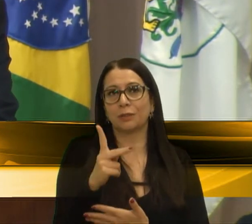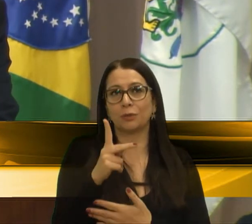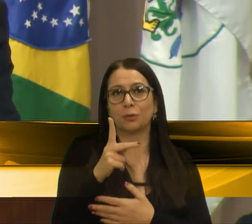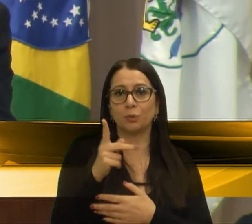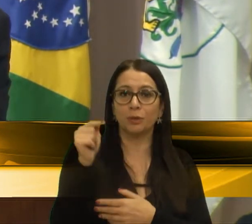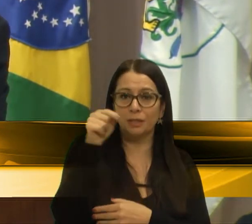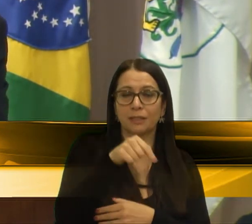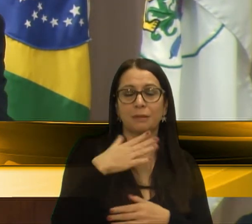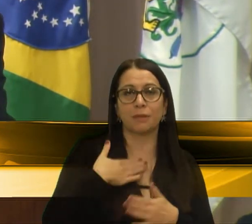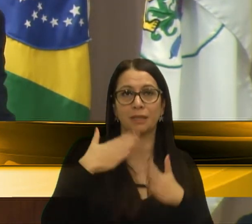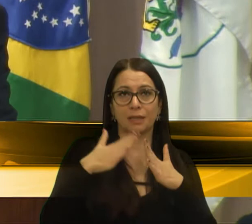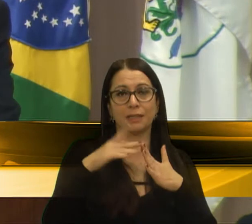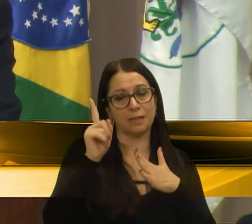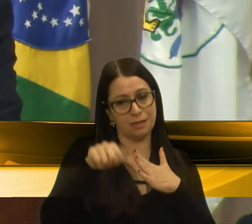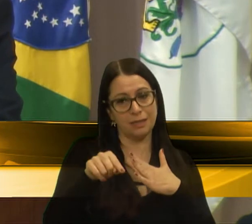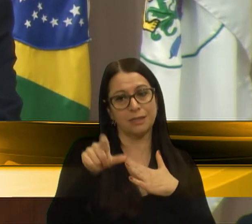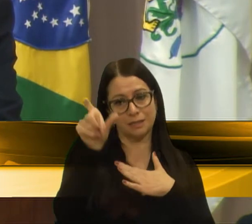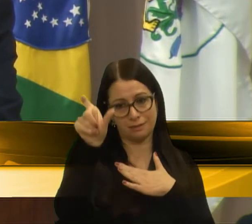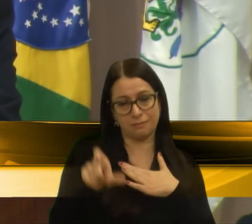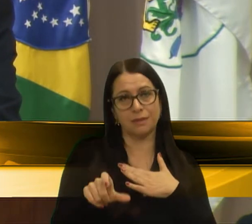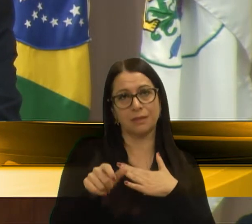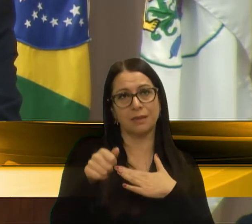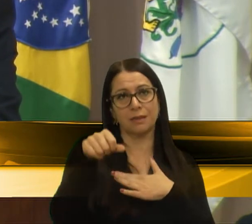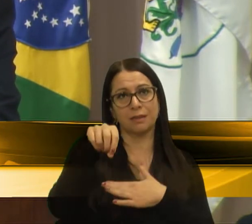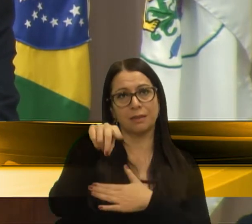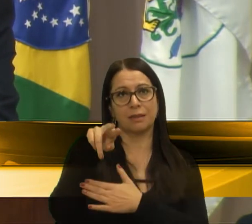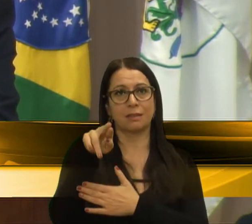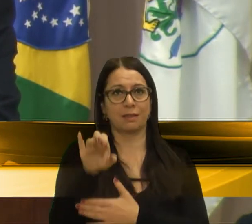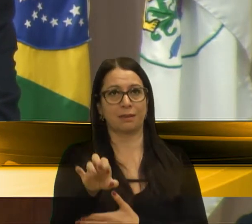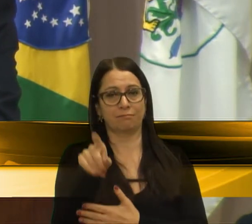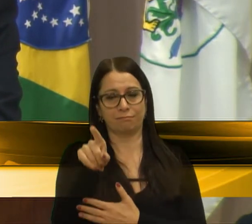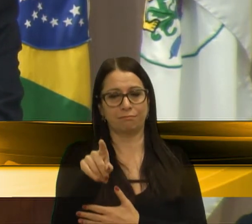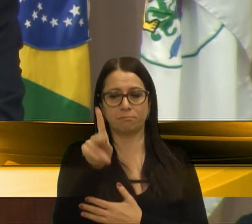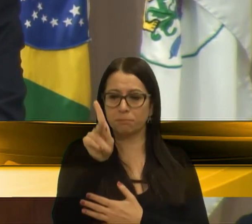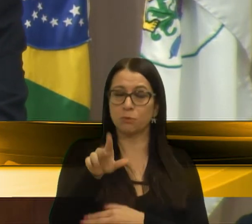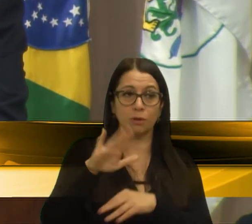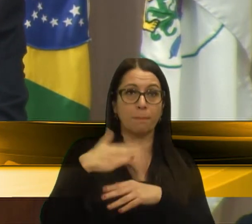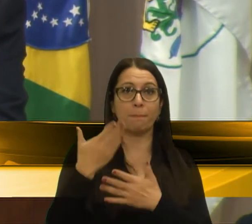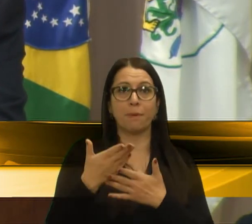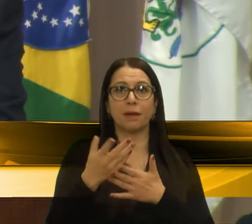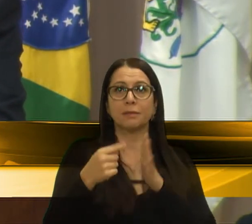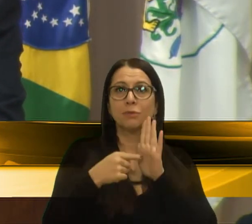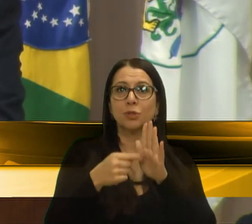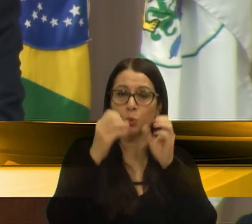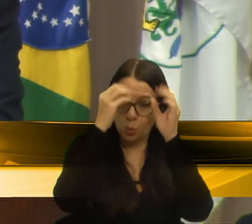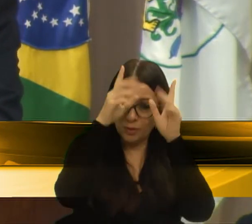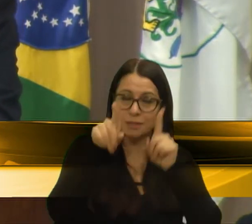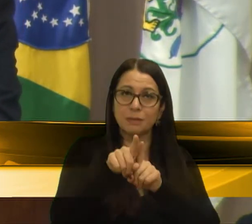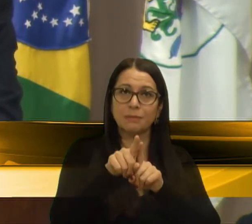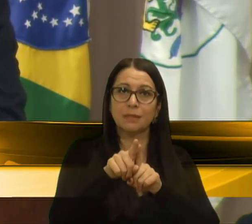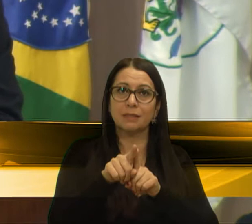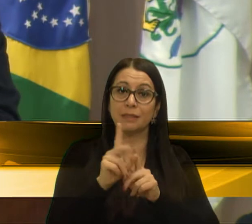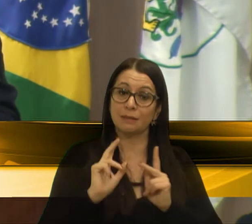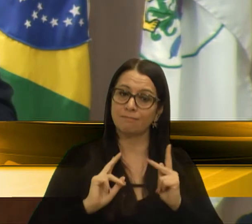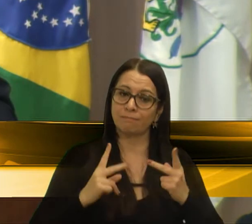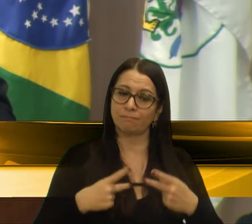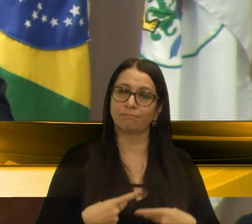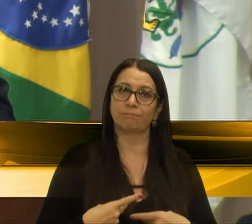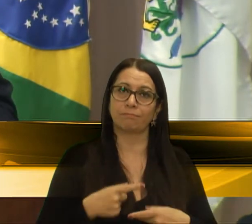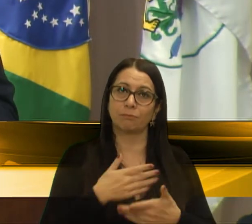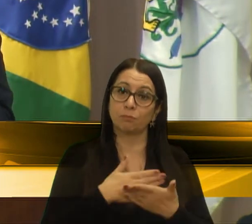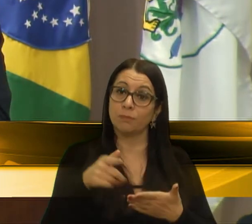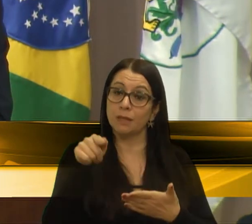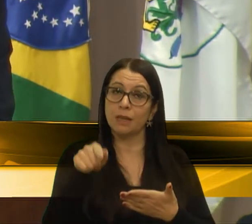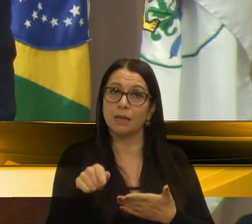ida lá. E esse é o André Reiris. Esse é o André Reiris. A pessoa que muito mais trazia o conhecimento, traz a parte humana. E a partir